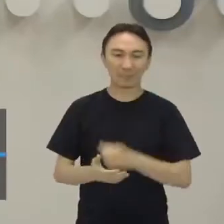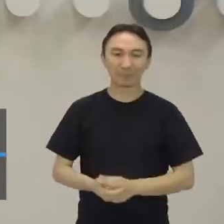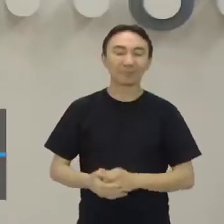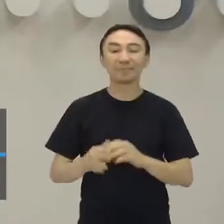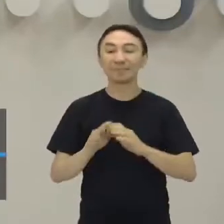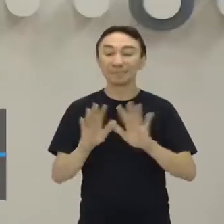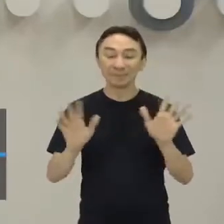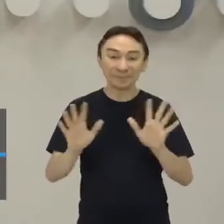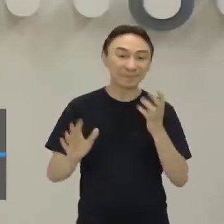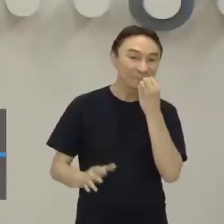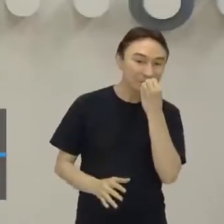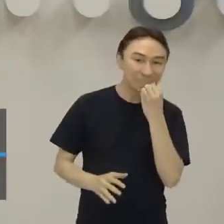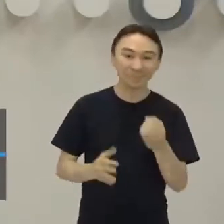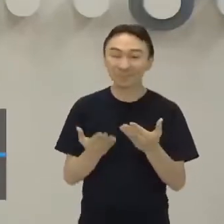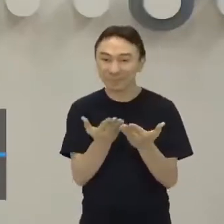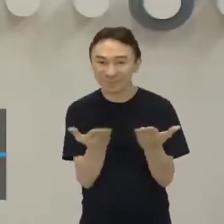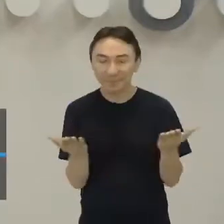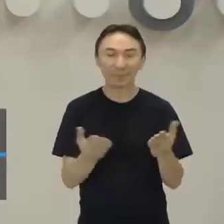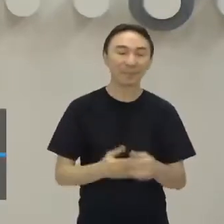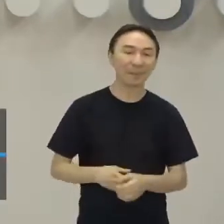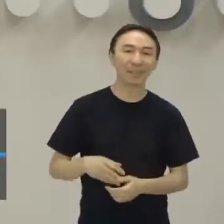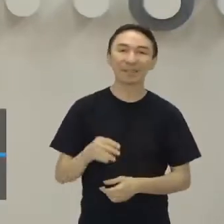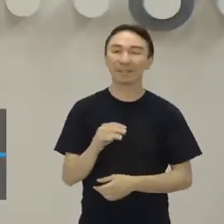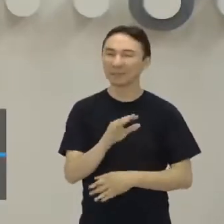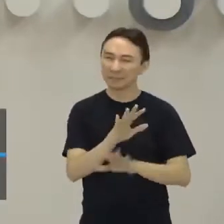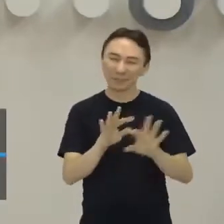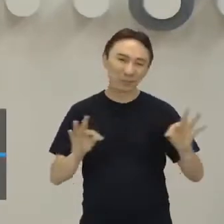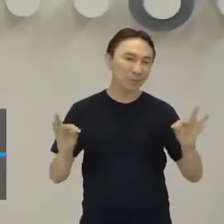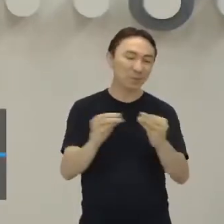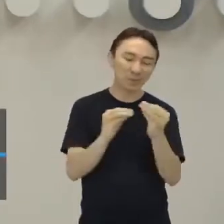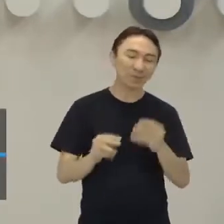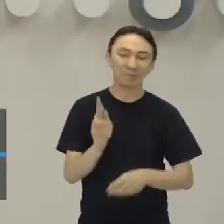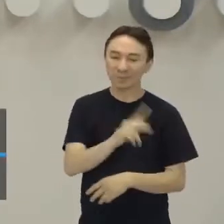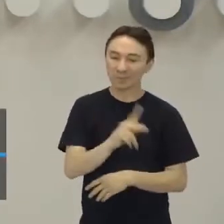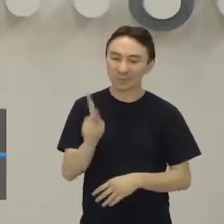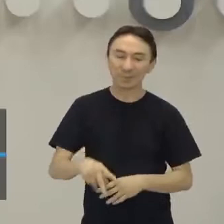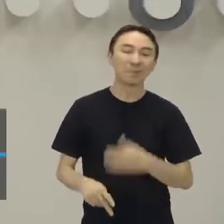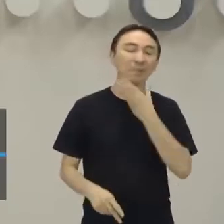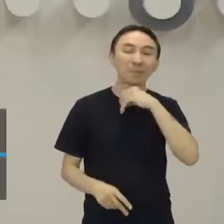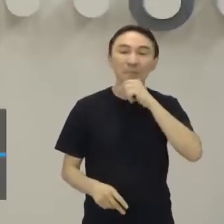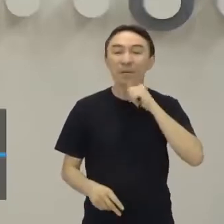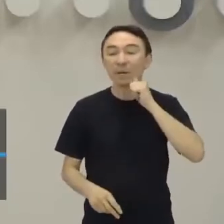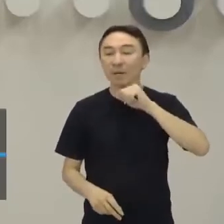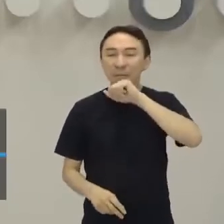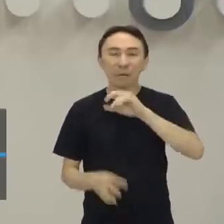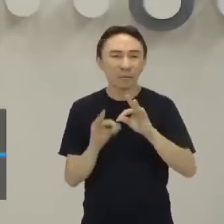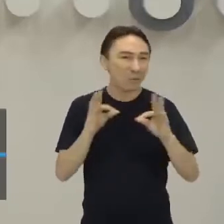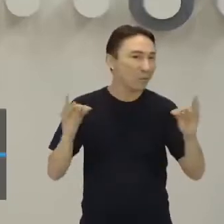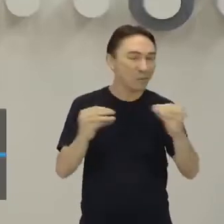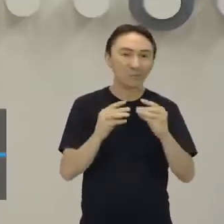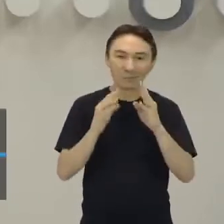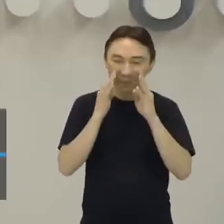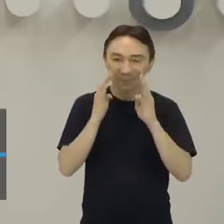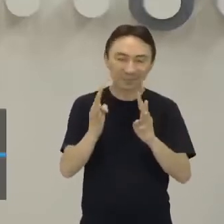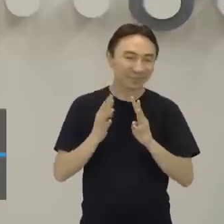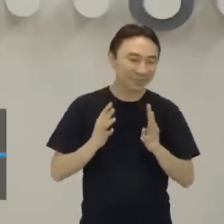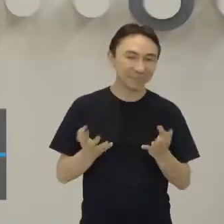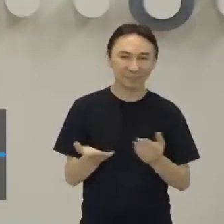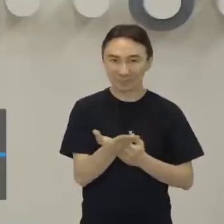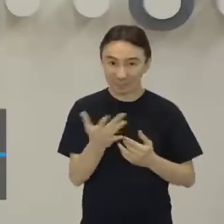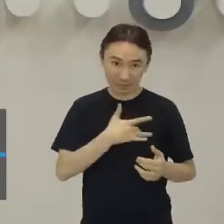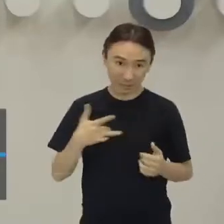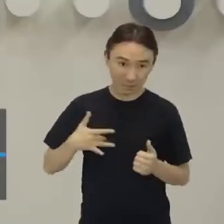Olá, estudantes, professores, pais e todos que nos acompanham. Espero que vocês todos estejam bem. E realmente, vamos falar